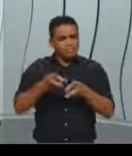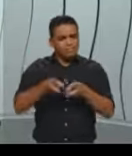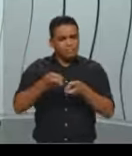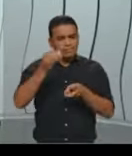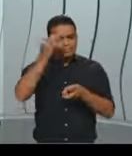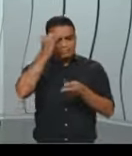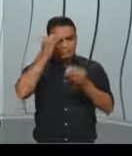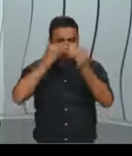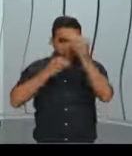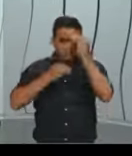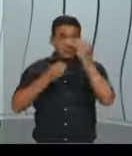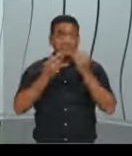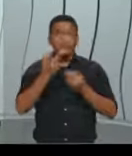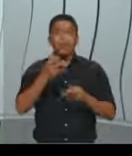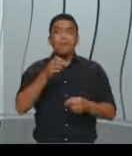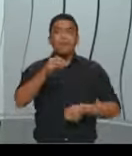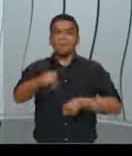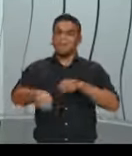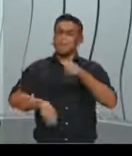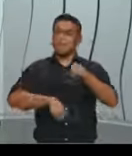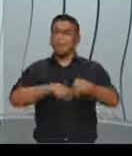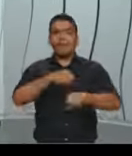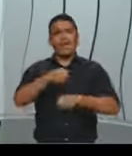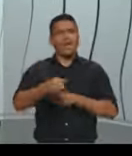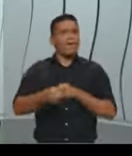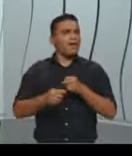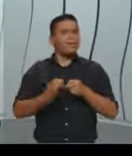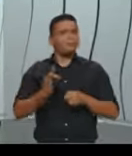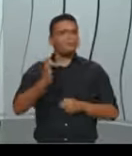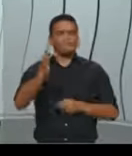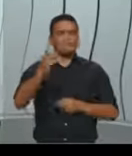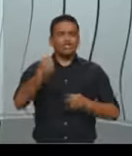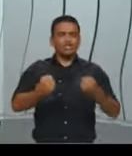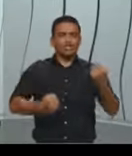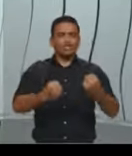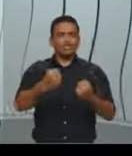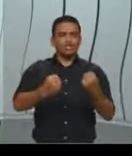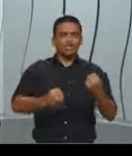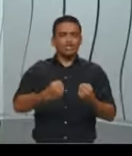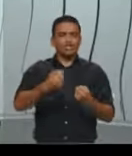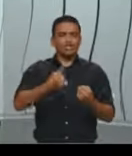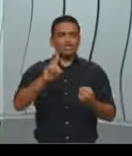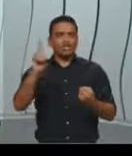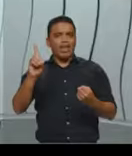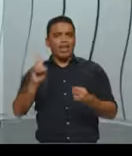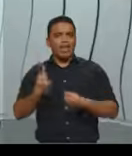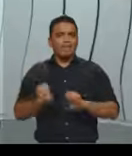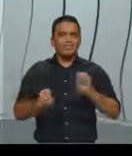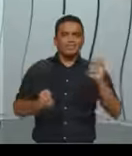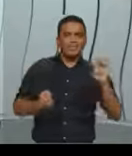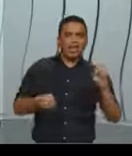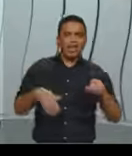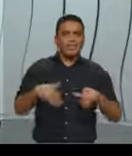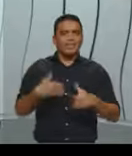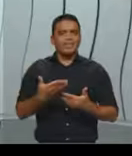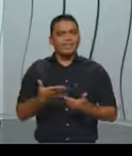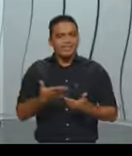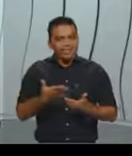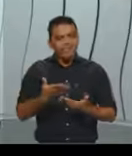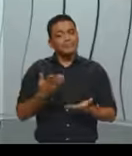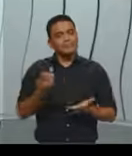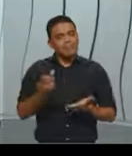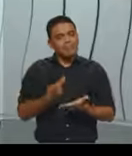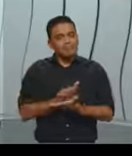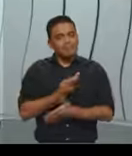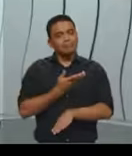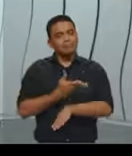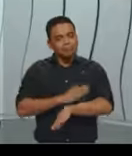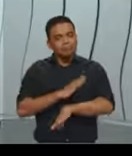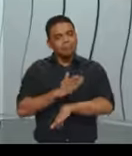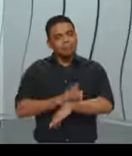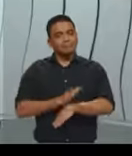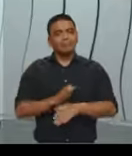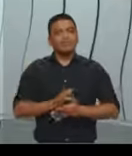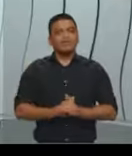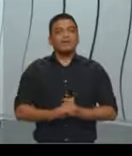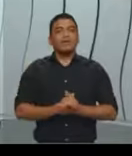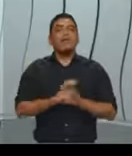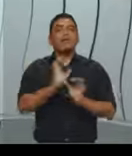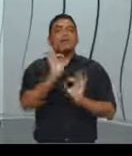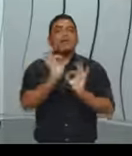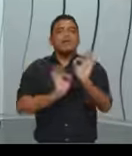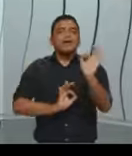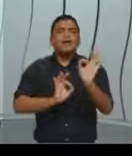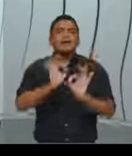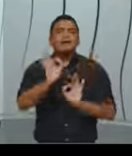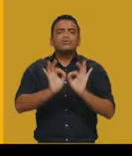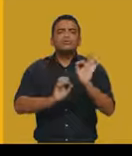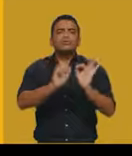Normal. É igual andar de bicicleta, é igual dirigir, dá certo para a direita, dá certo para a esquerda, tá? Acontece isso. Olha só o que eu arranjo.